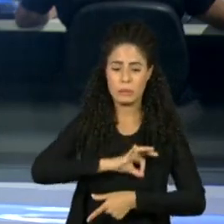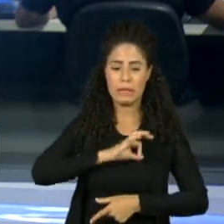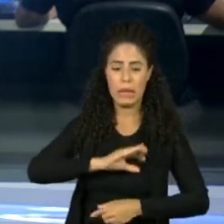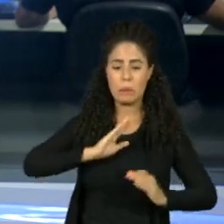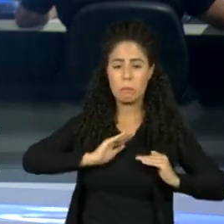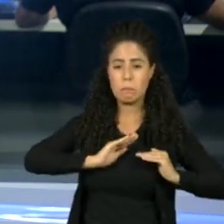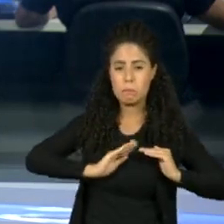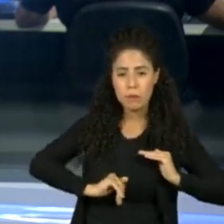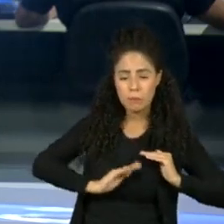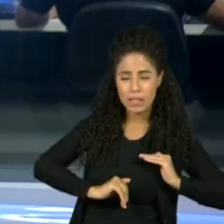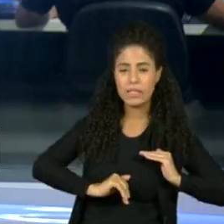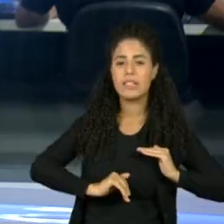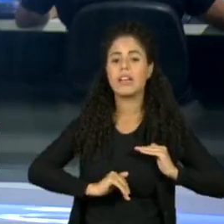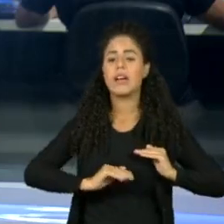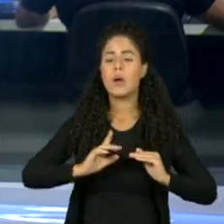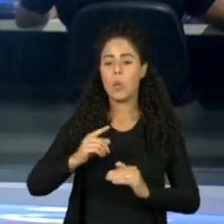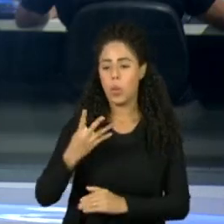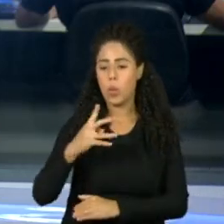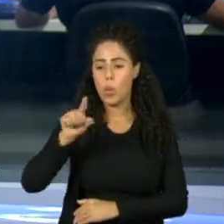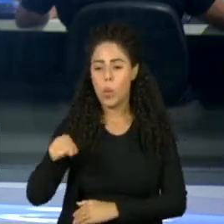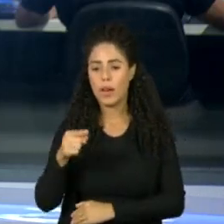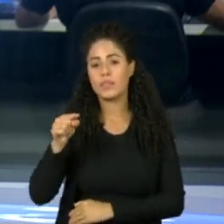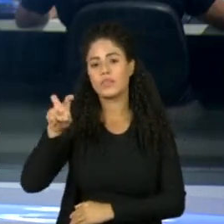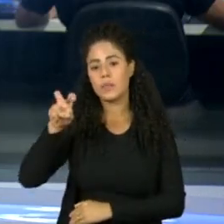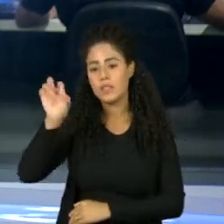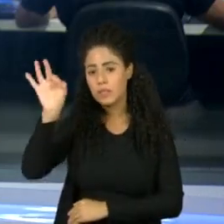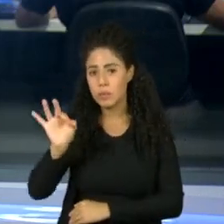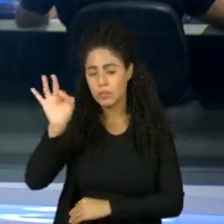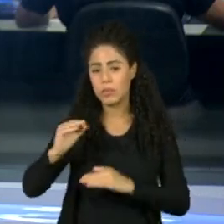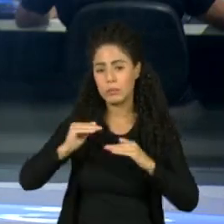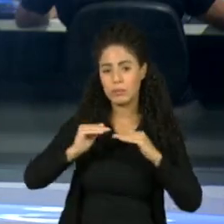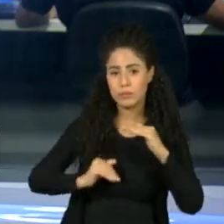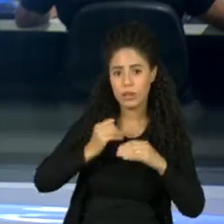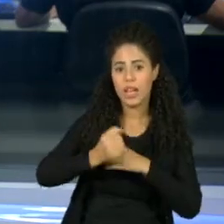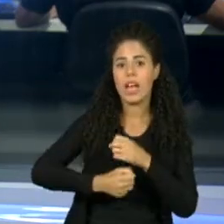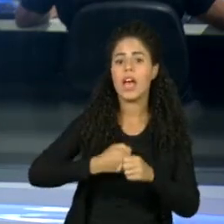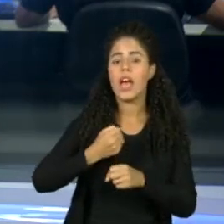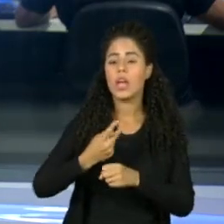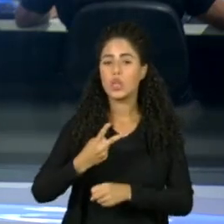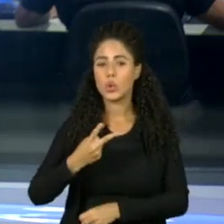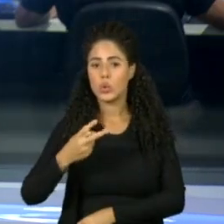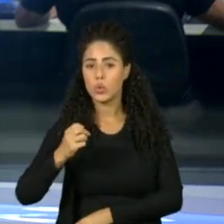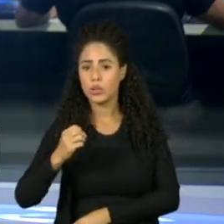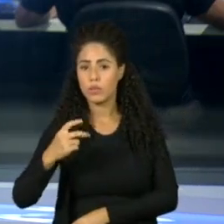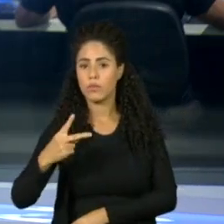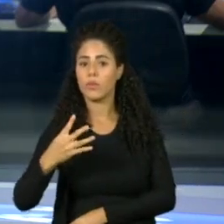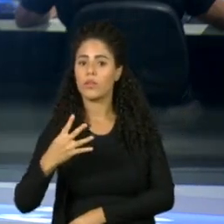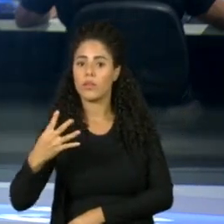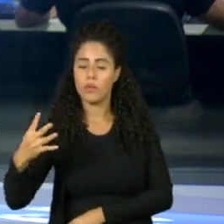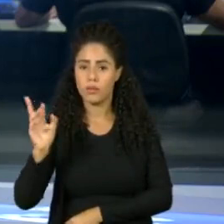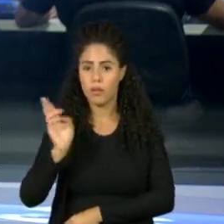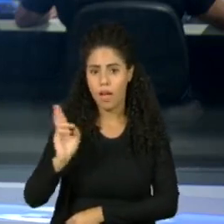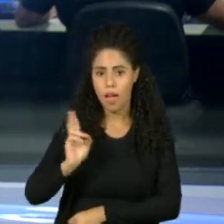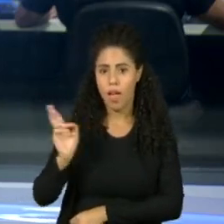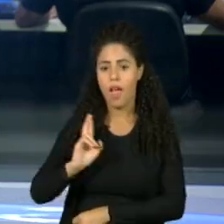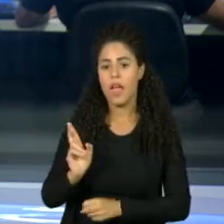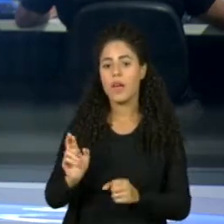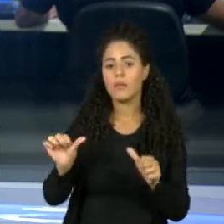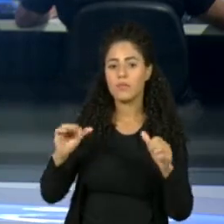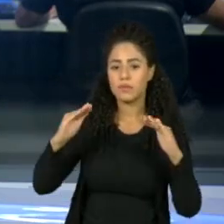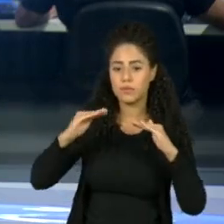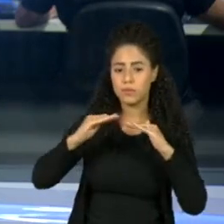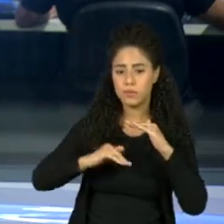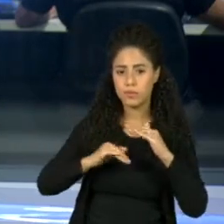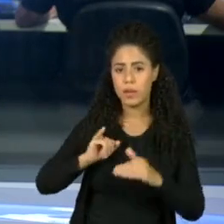o rendimento real caiu 4,5 por cento para 2444 reais é o menor já